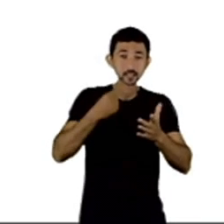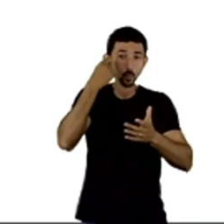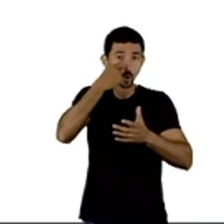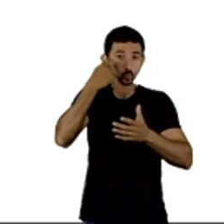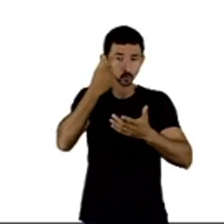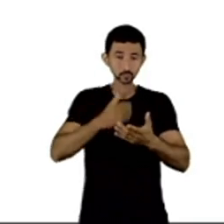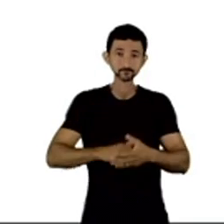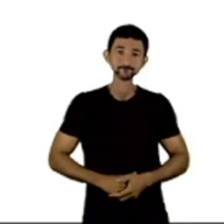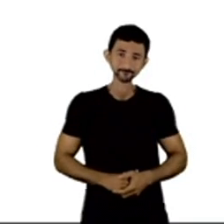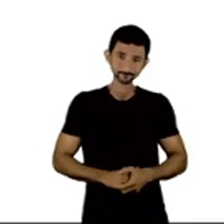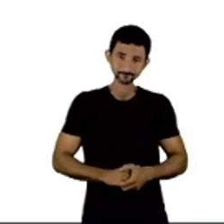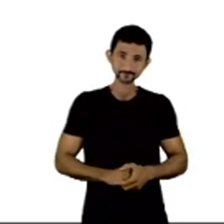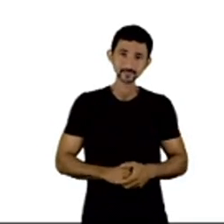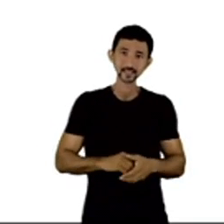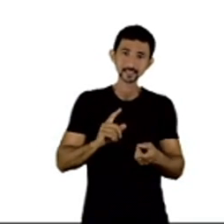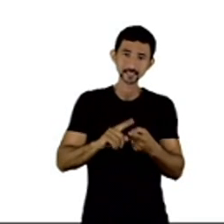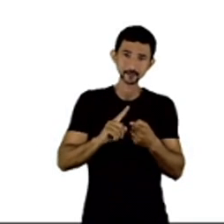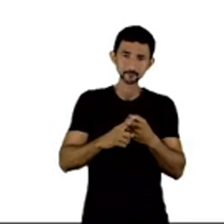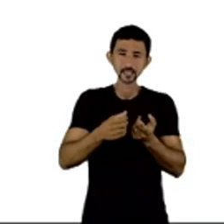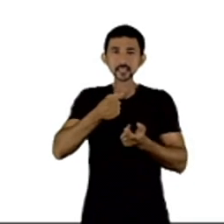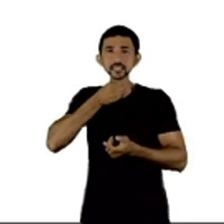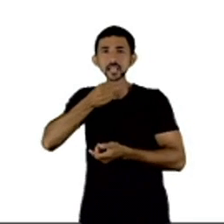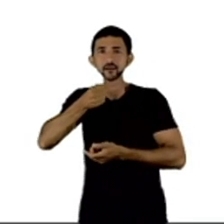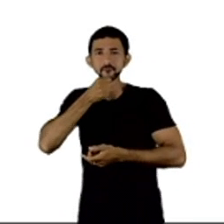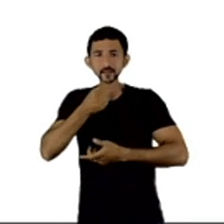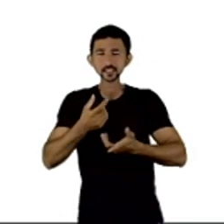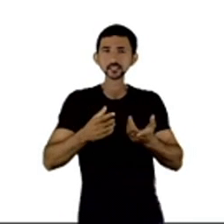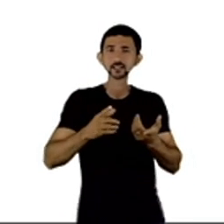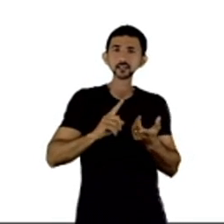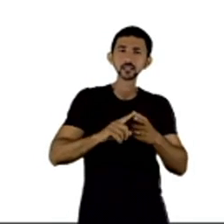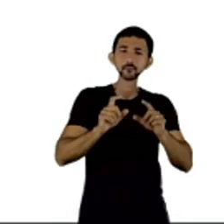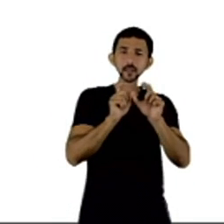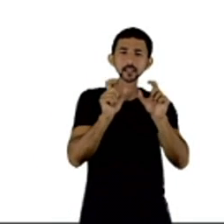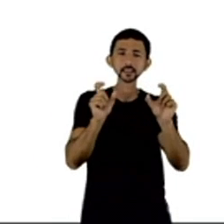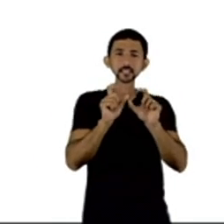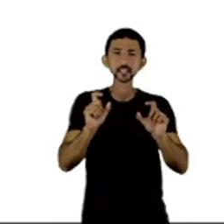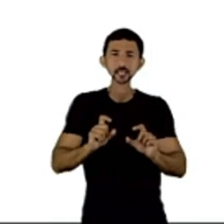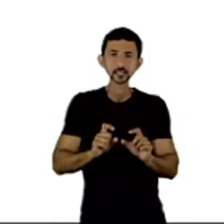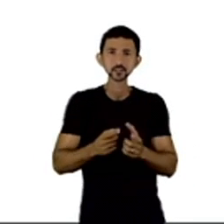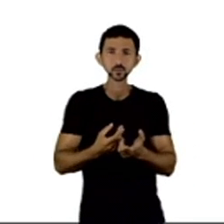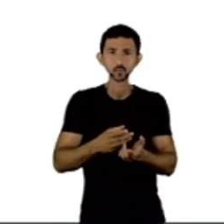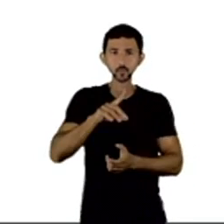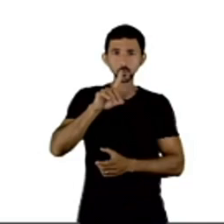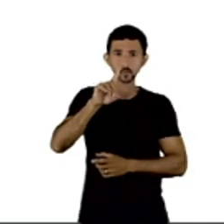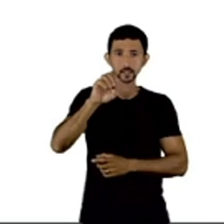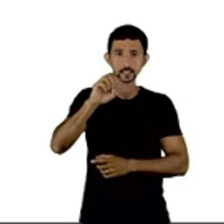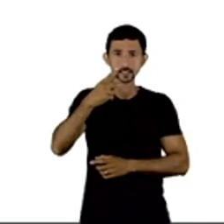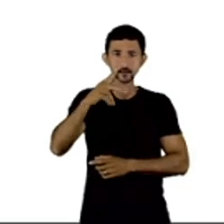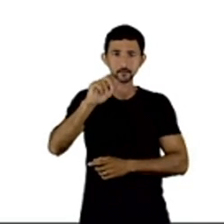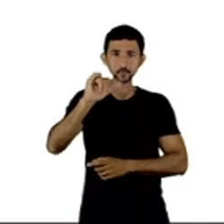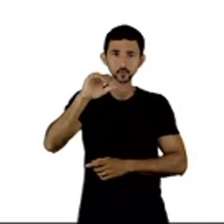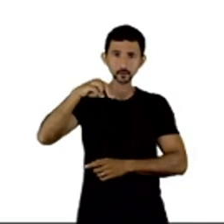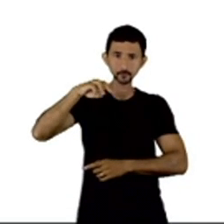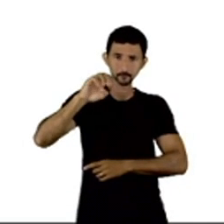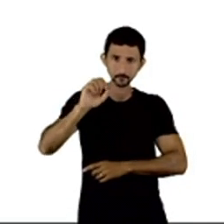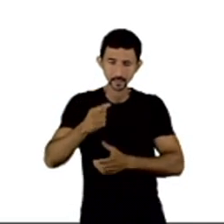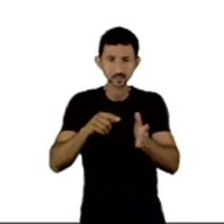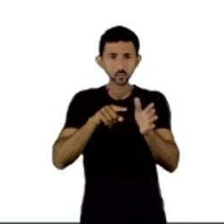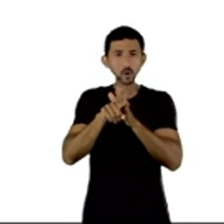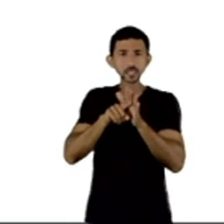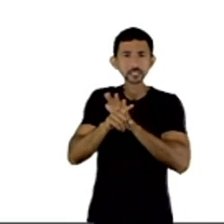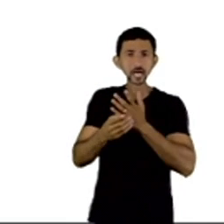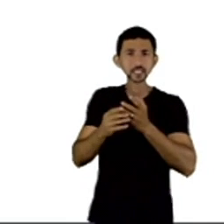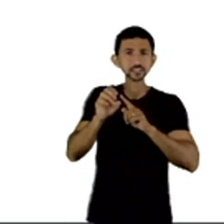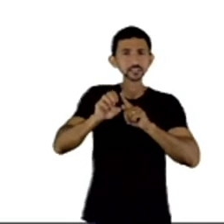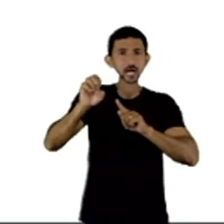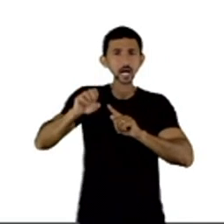autor. Além disso, entrevistas e também trechos de depoimentos, análises de dados e